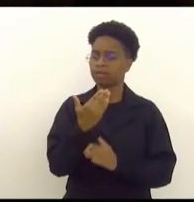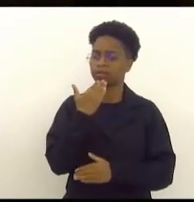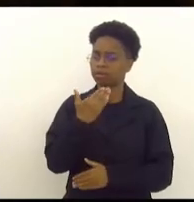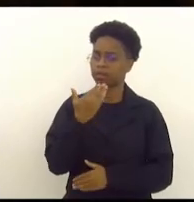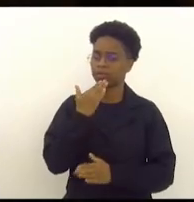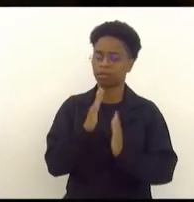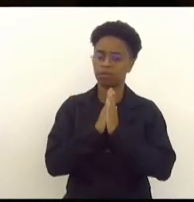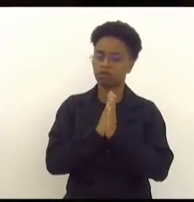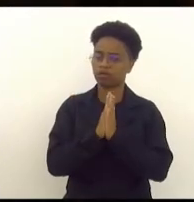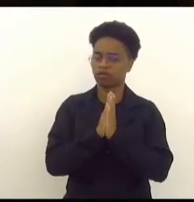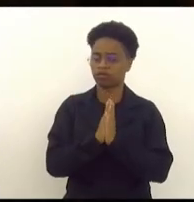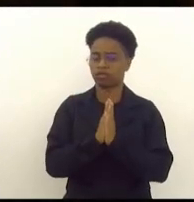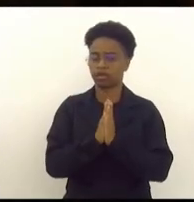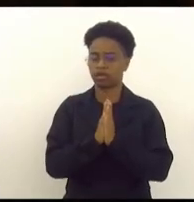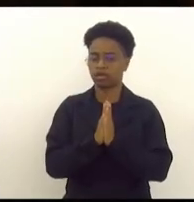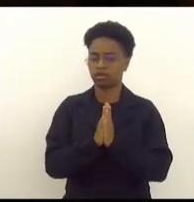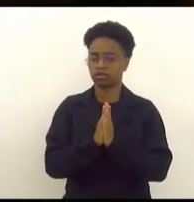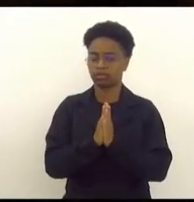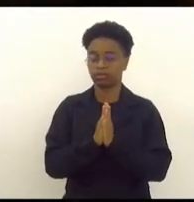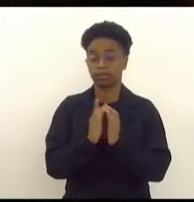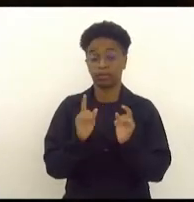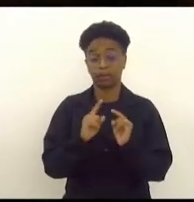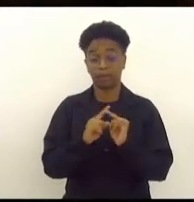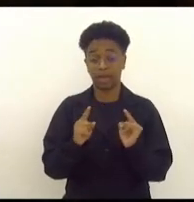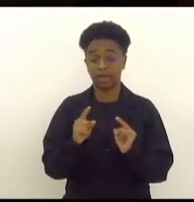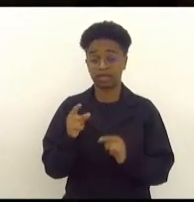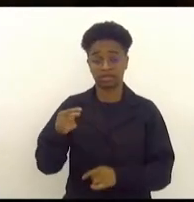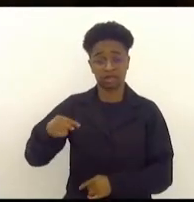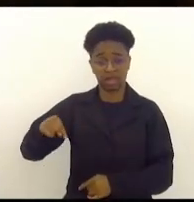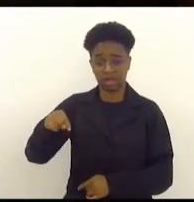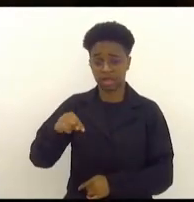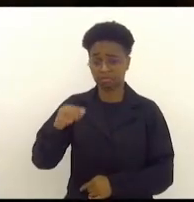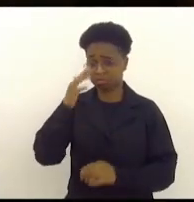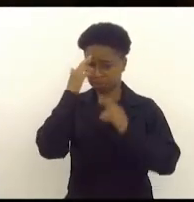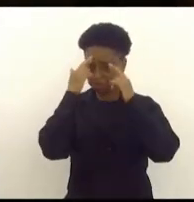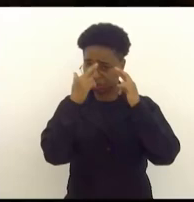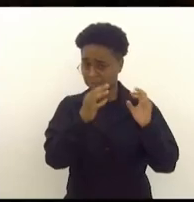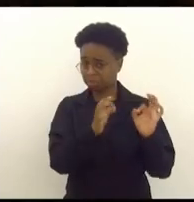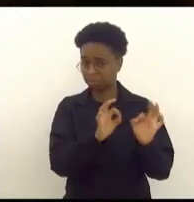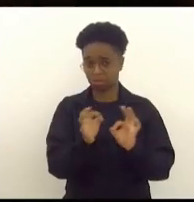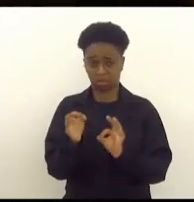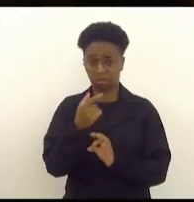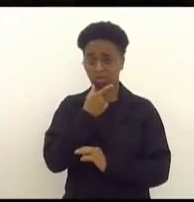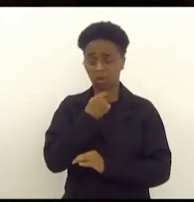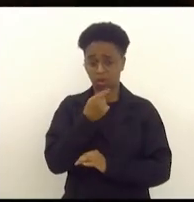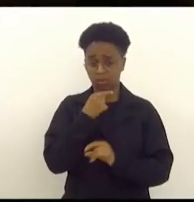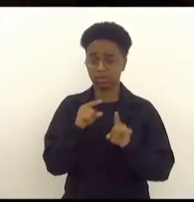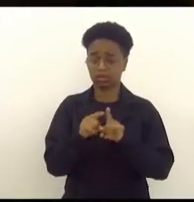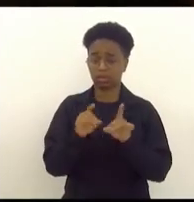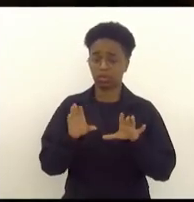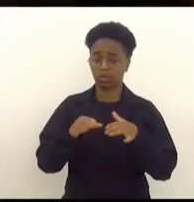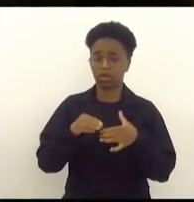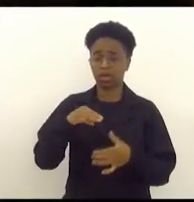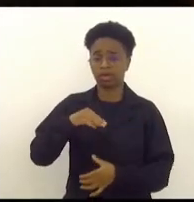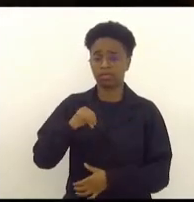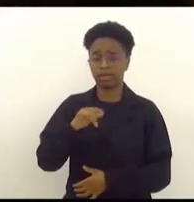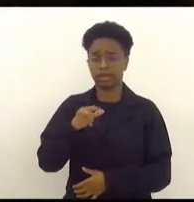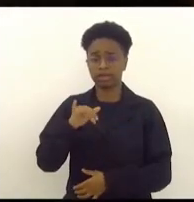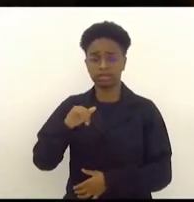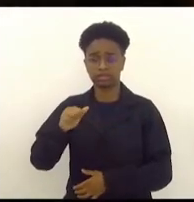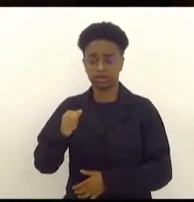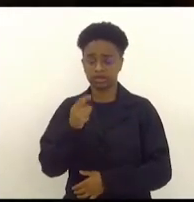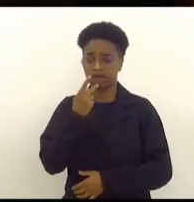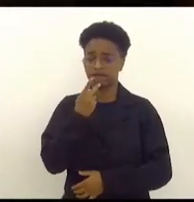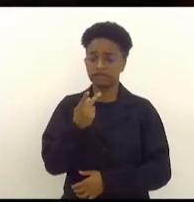Clemência e com toda a insensibilidade daqueles homens ali da milícia foi acusado aqui de dizer